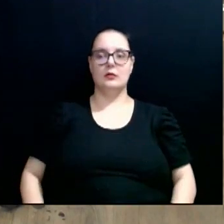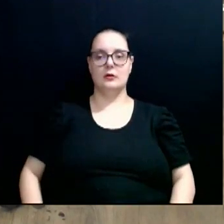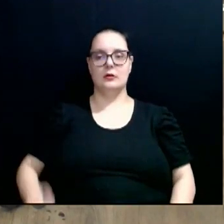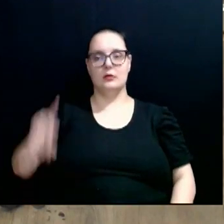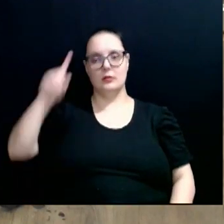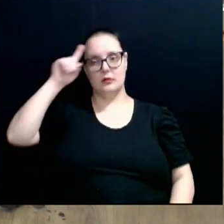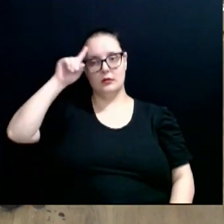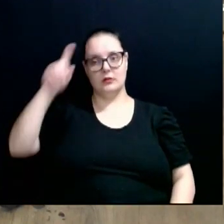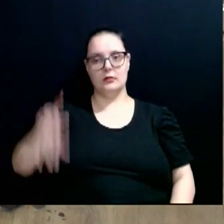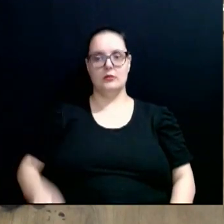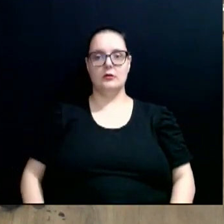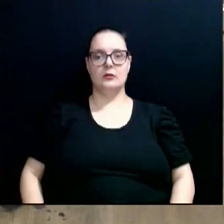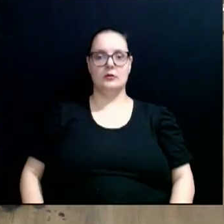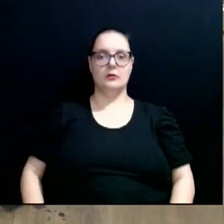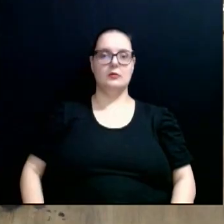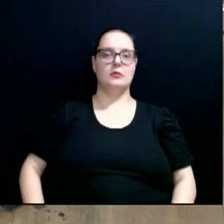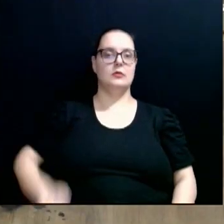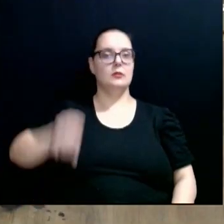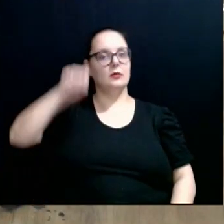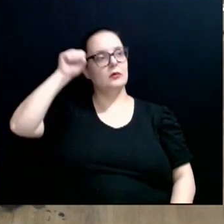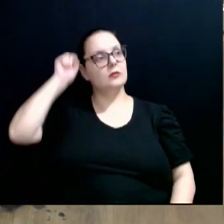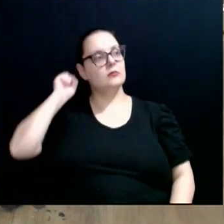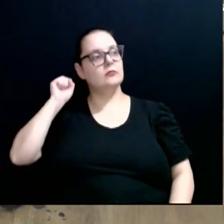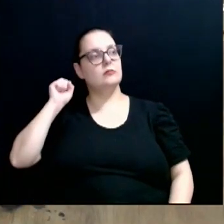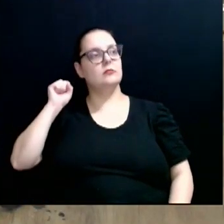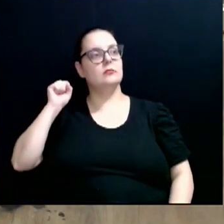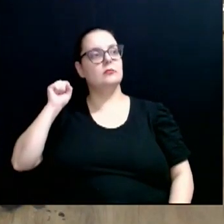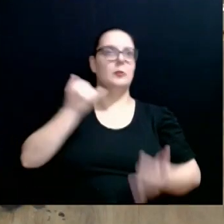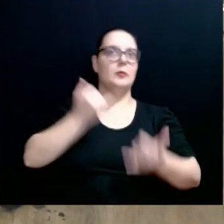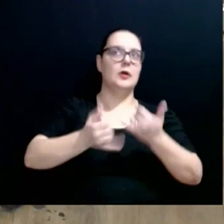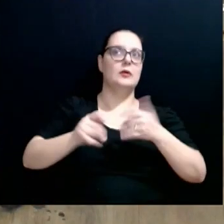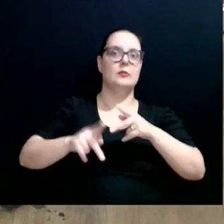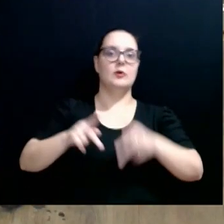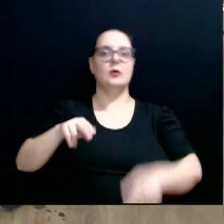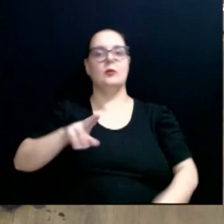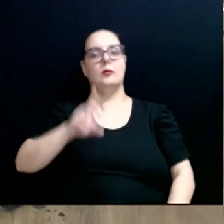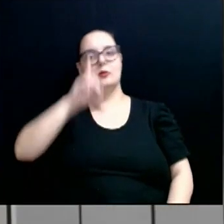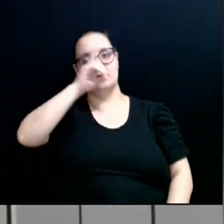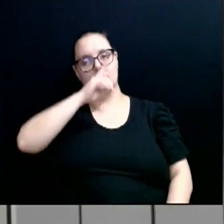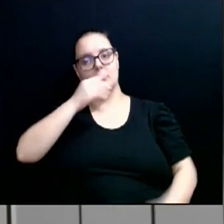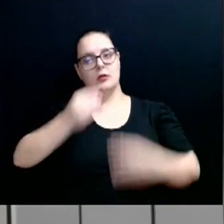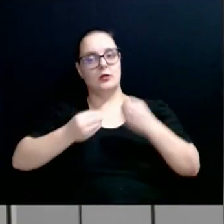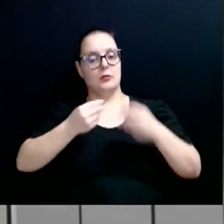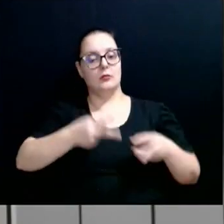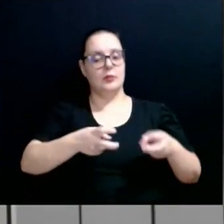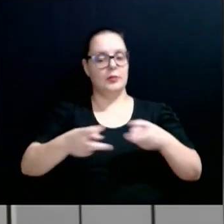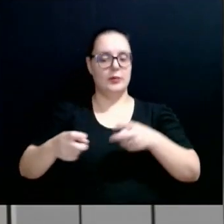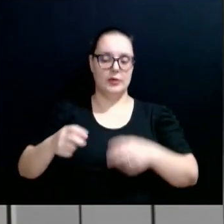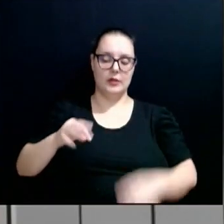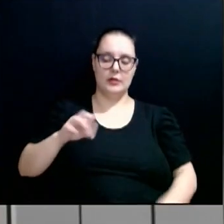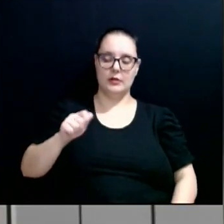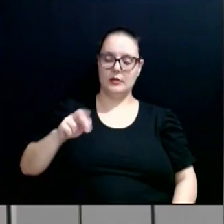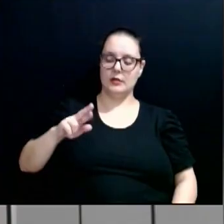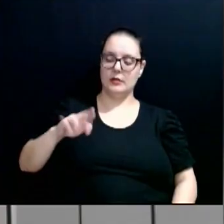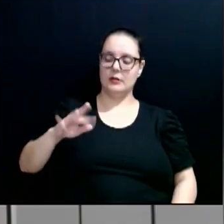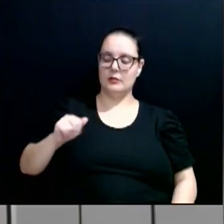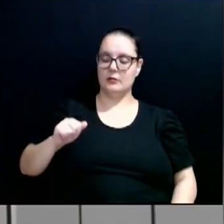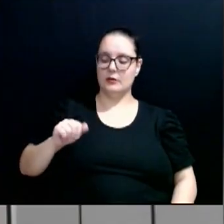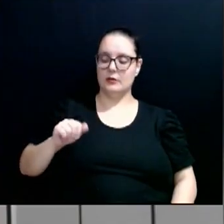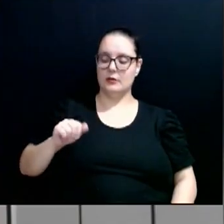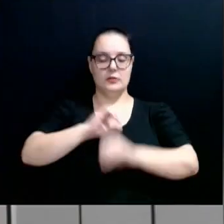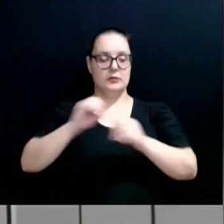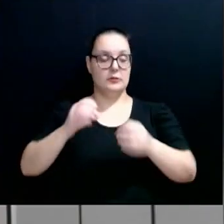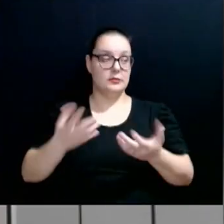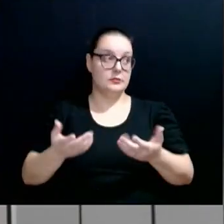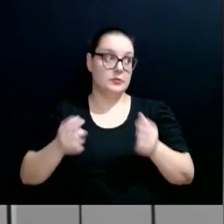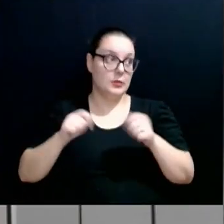da população, ou aos domingos. Como é que você enxerga essa tarifa zero e a viabilidade de se colocar em